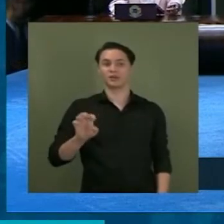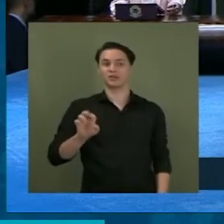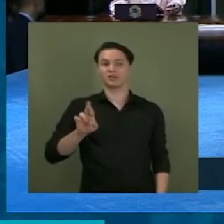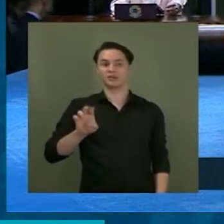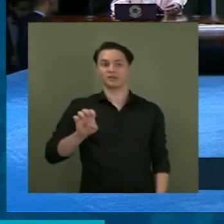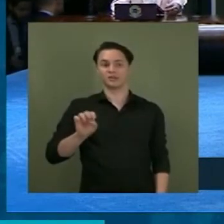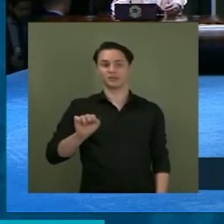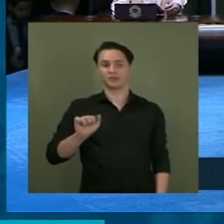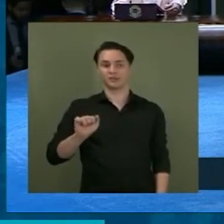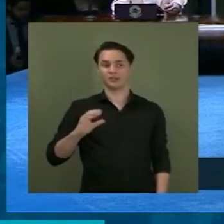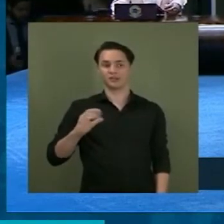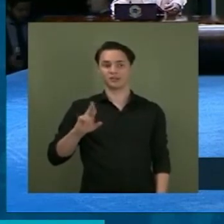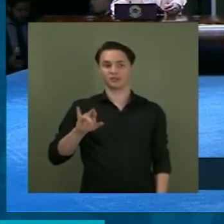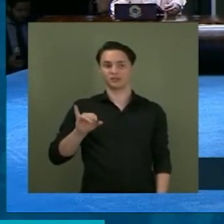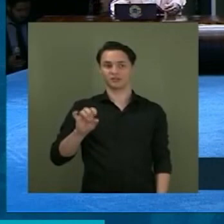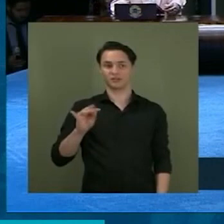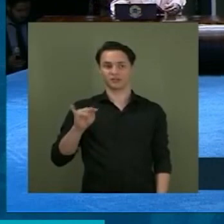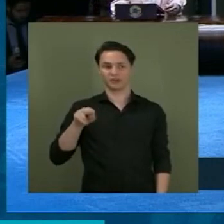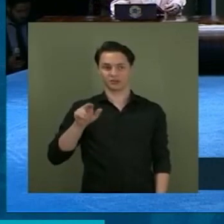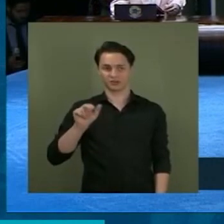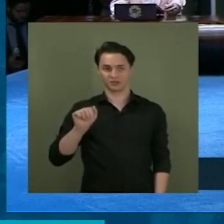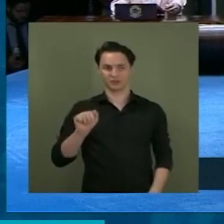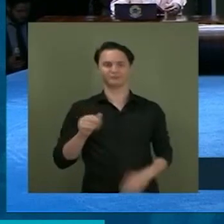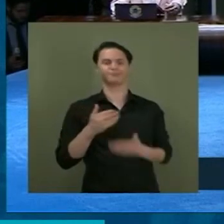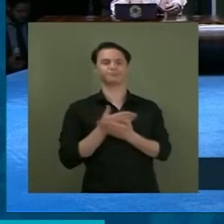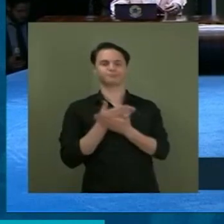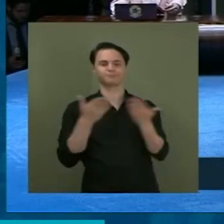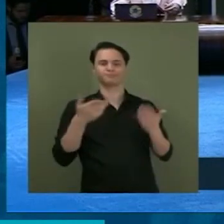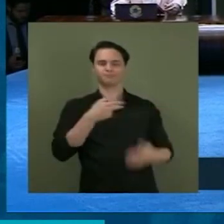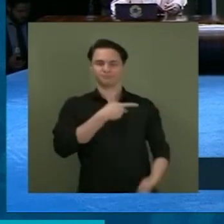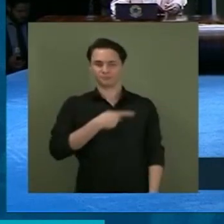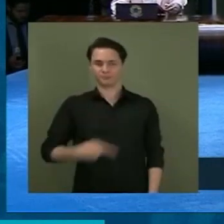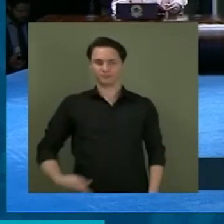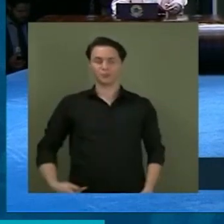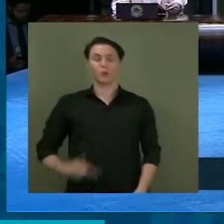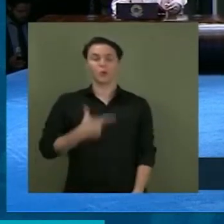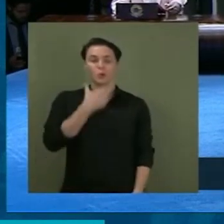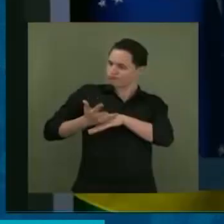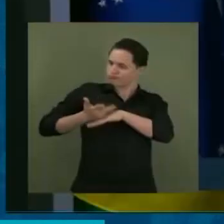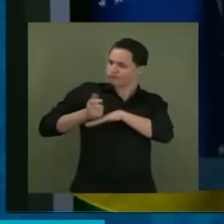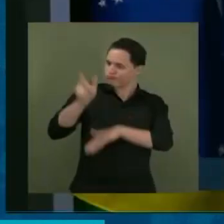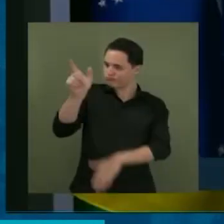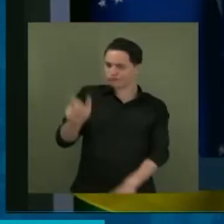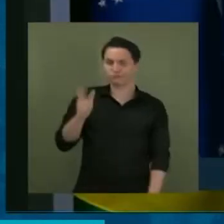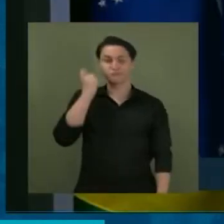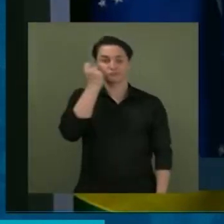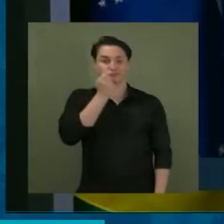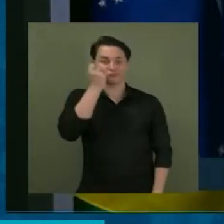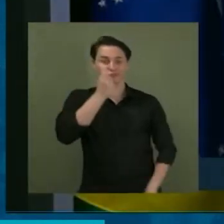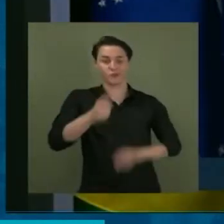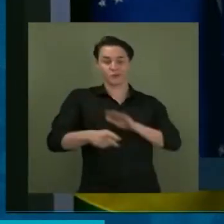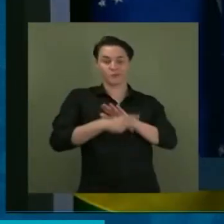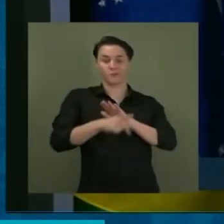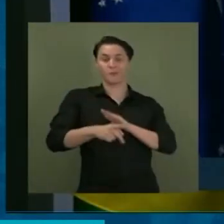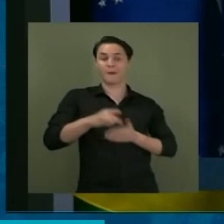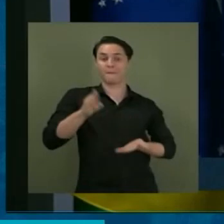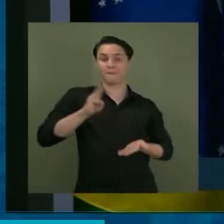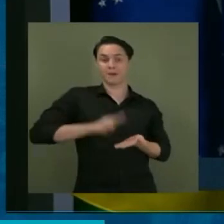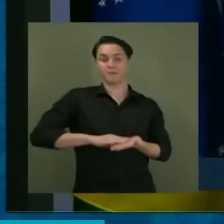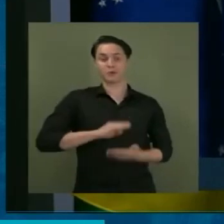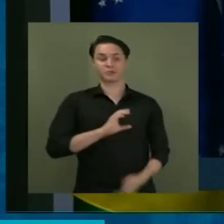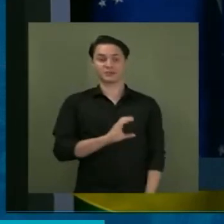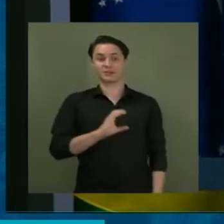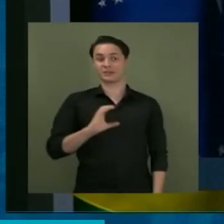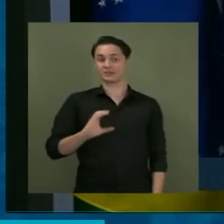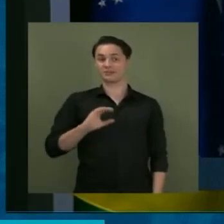um desequilíbrio entre os três poderes né ou seja esse é um tema marca temporal ele não tem bastante frustrativo desse bate